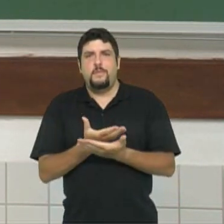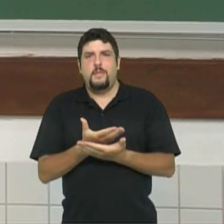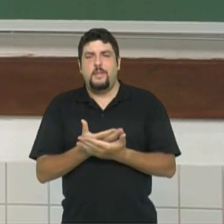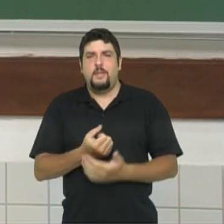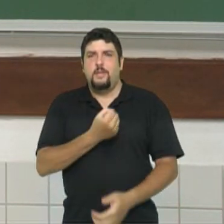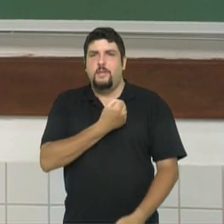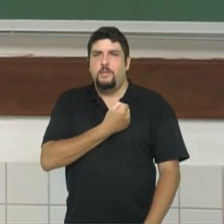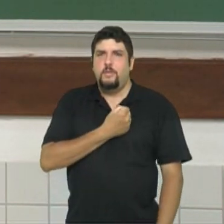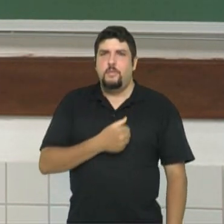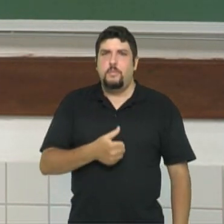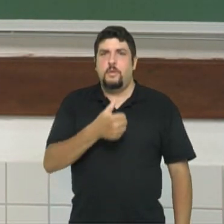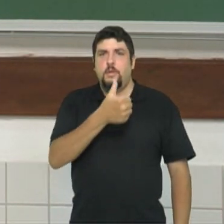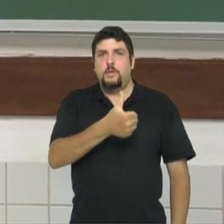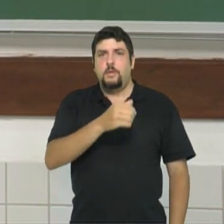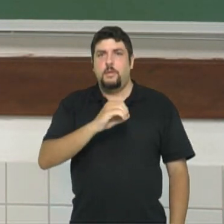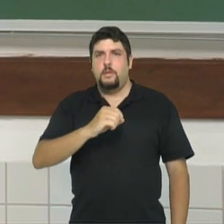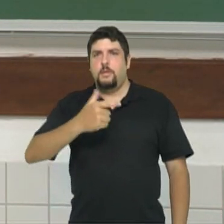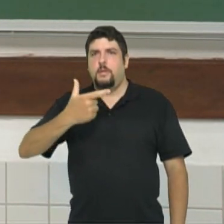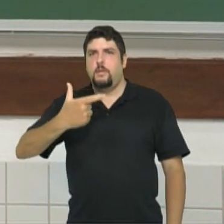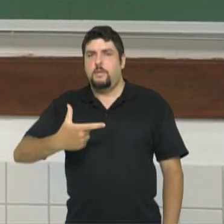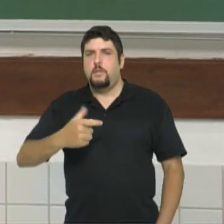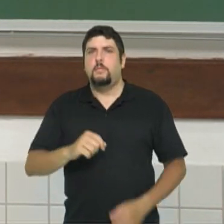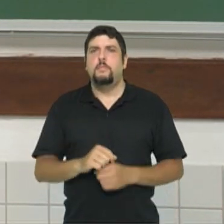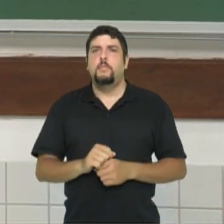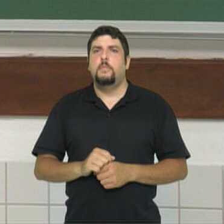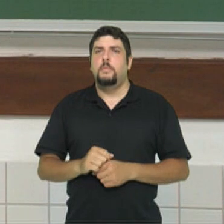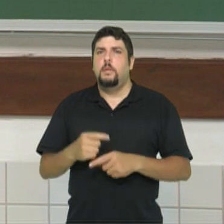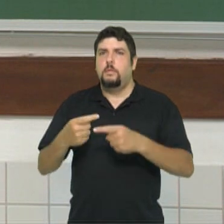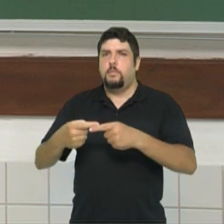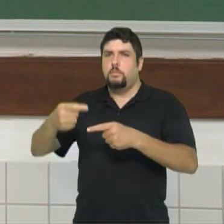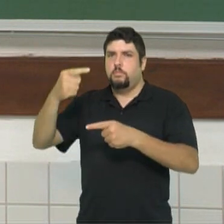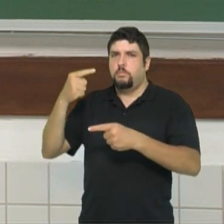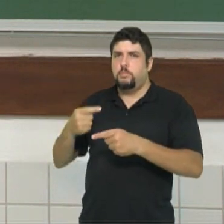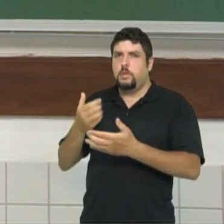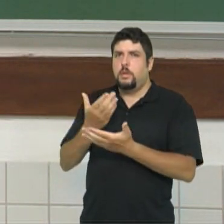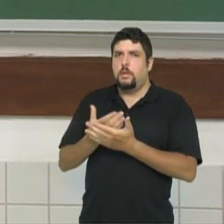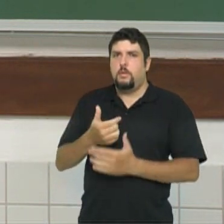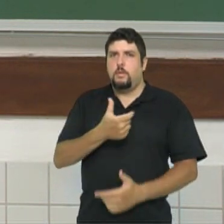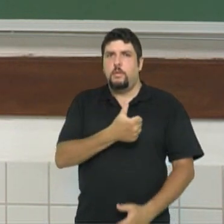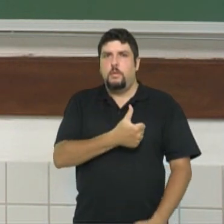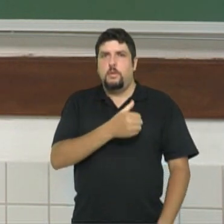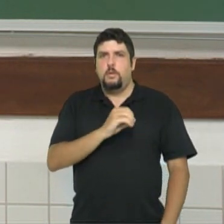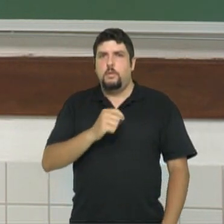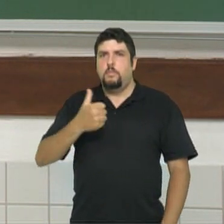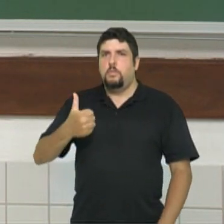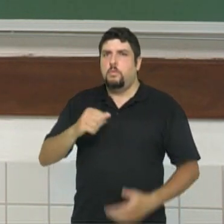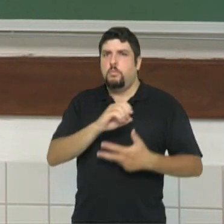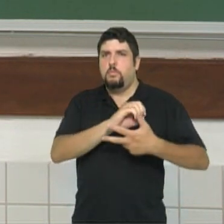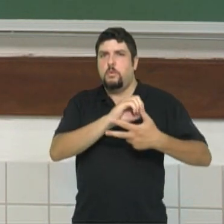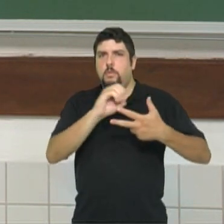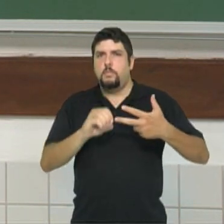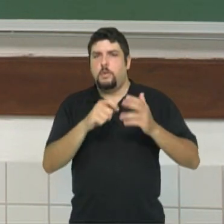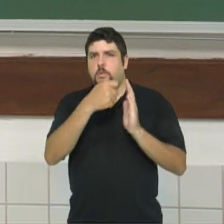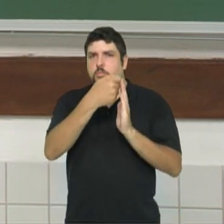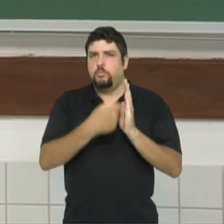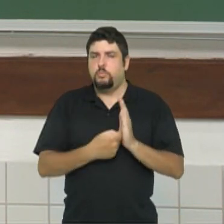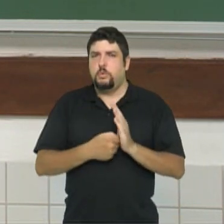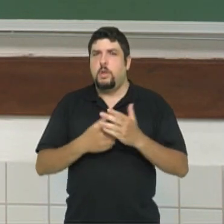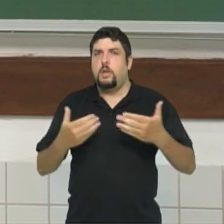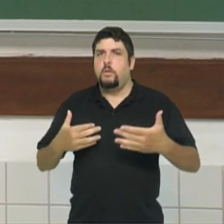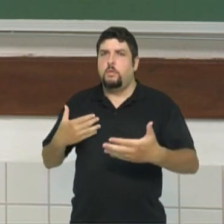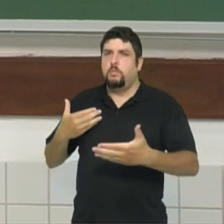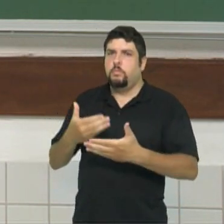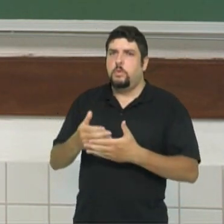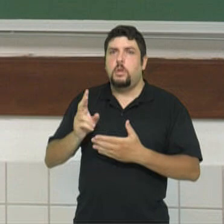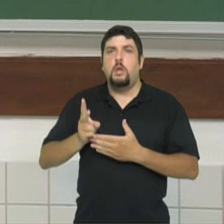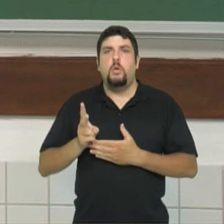número 102. Na aula 101 começamos a falar sobre a redação do Enem e demos continuidade agora